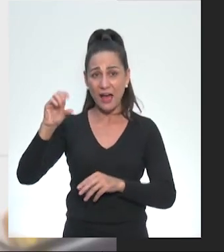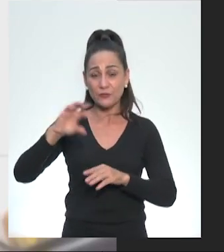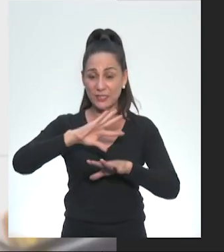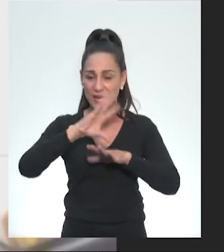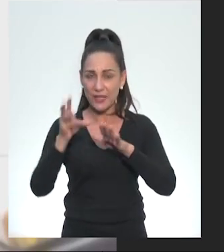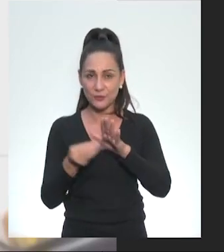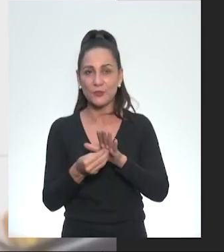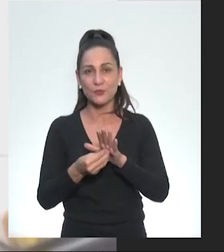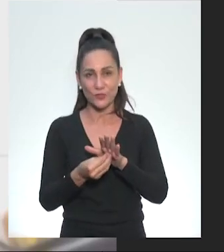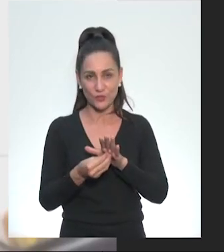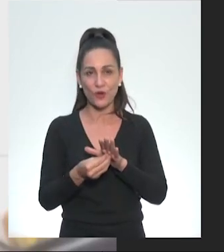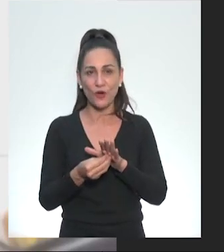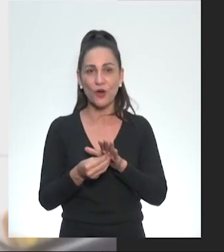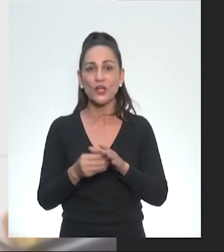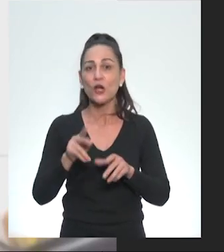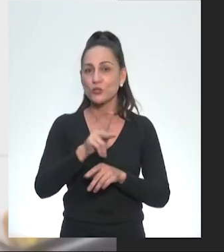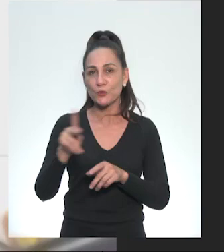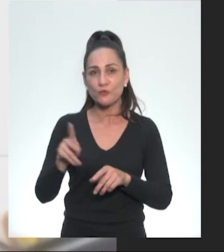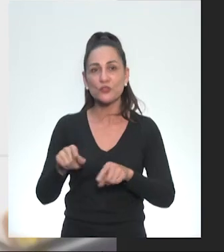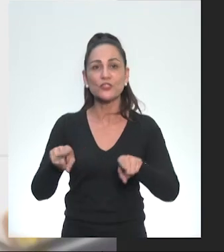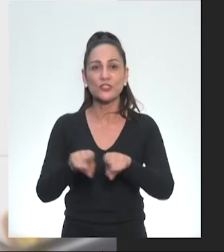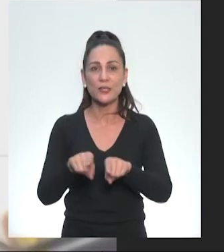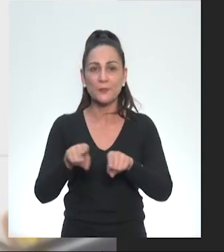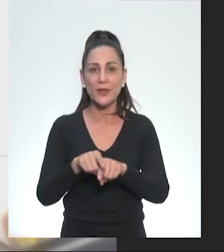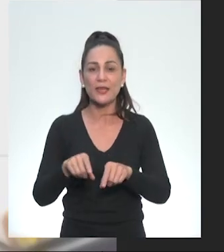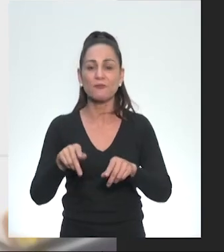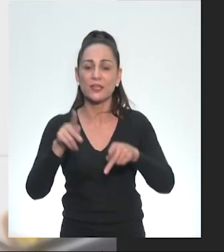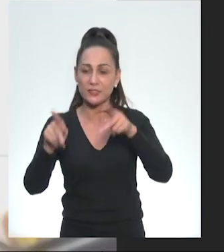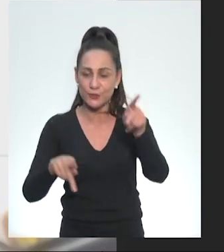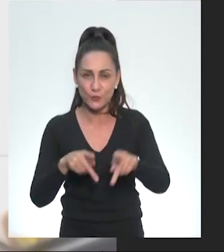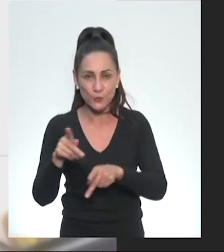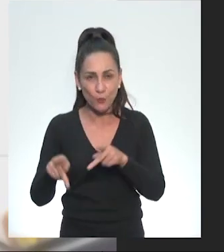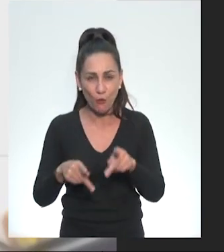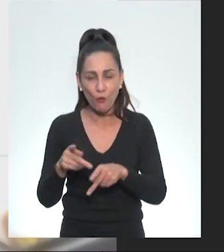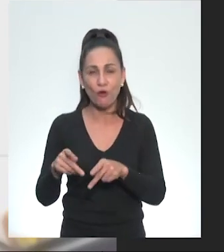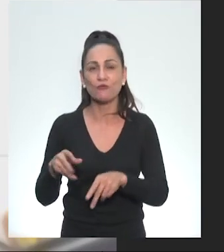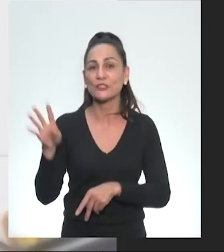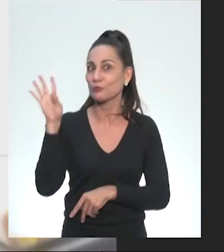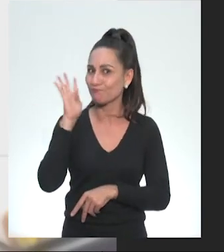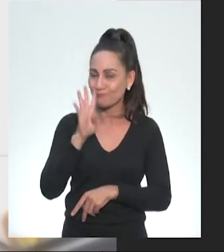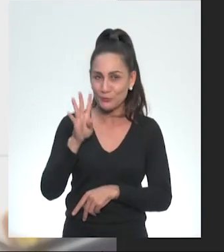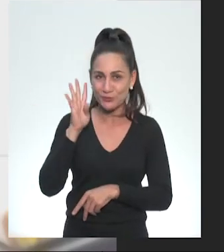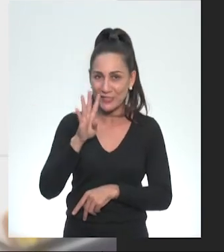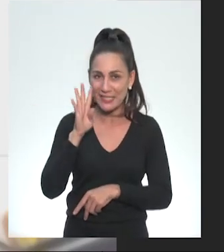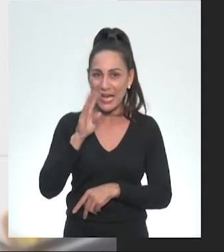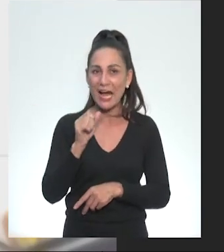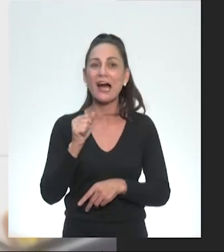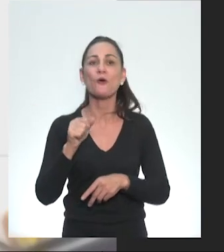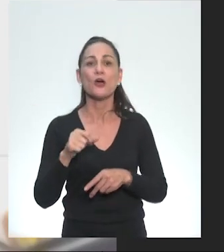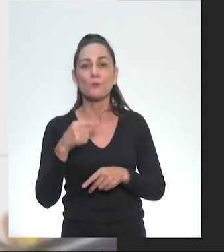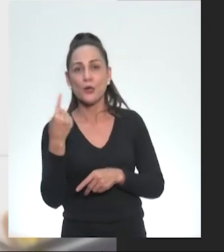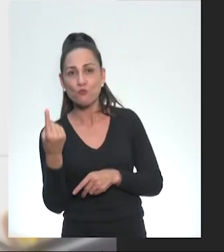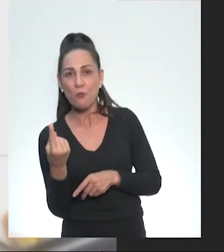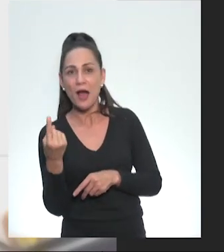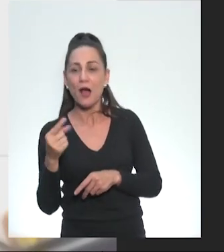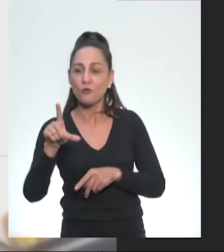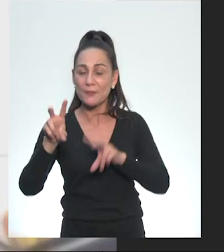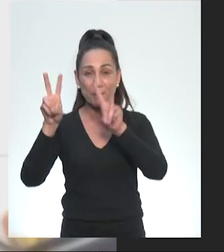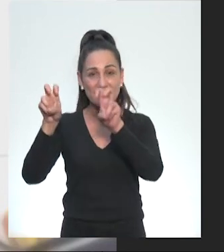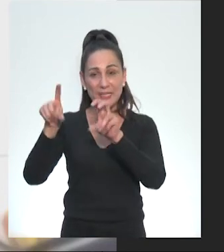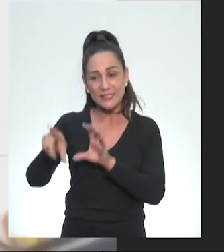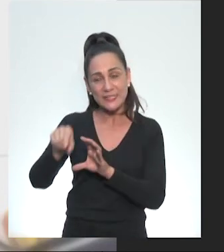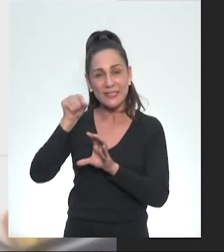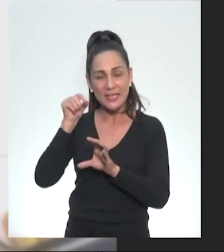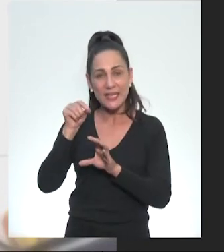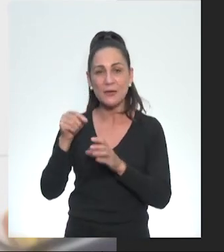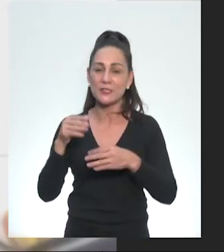repositório. As professoras falam também um pouco desses povos, e eu acho que é bem legal para usar em uma aula, junto com esse bate-papo